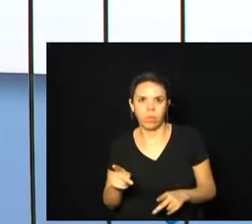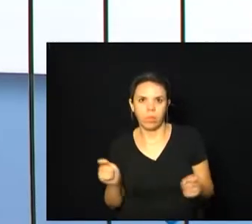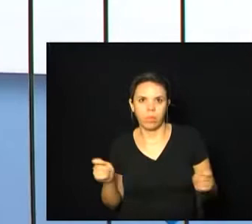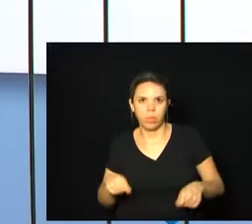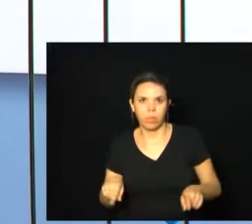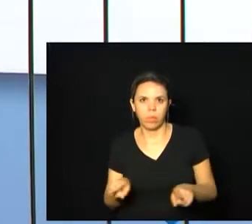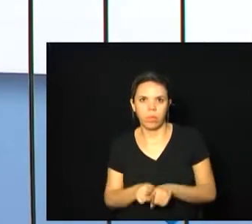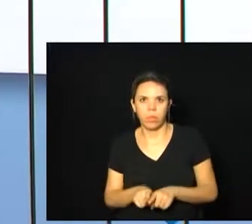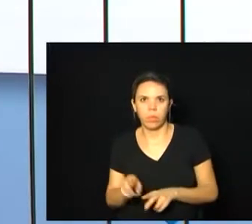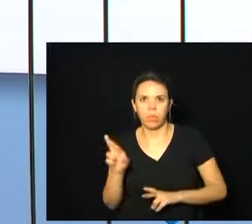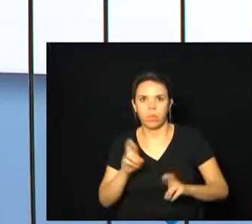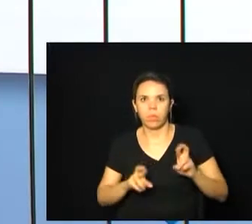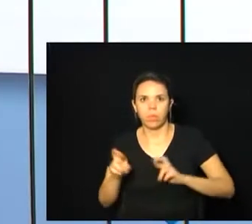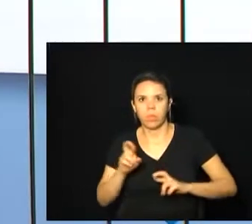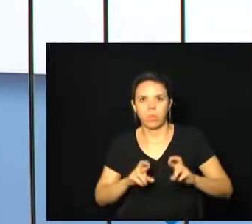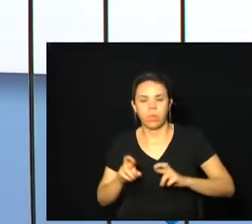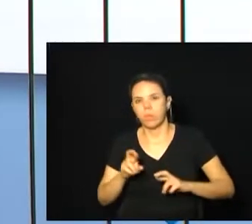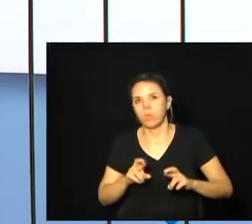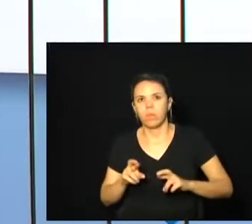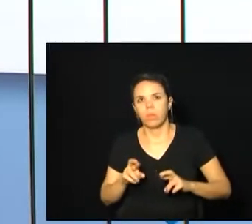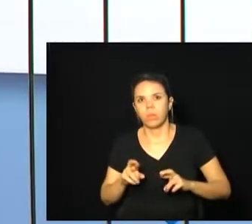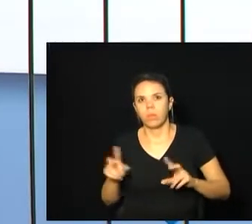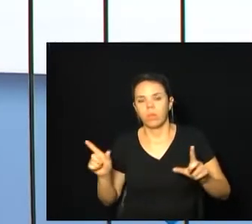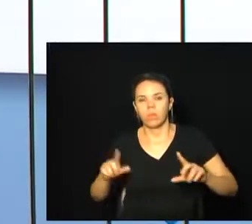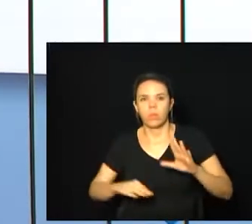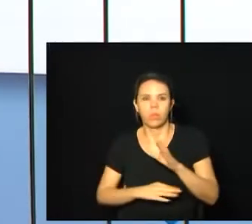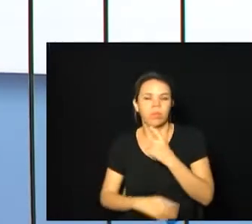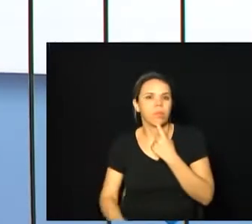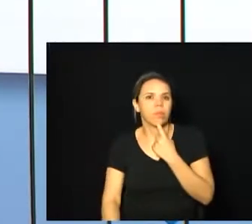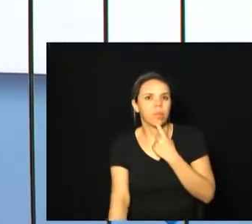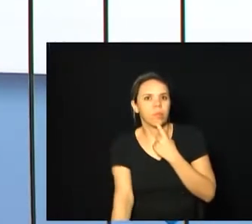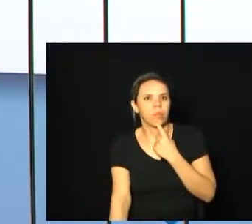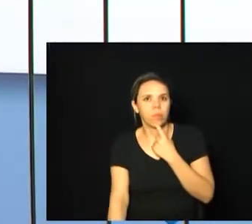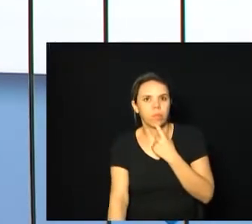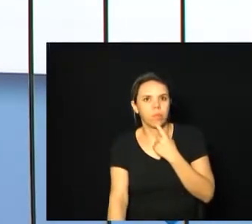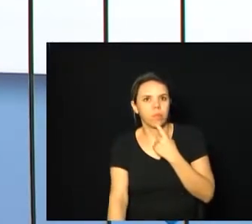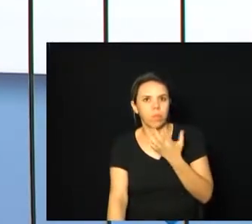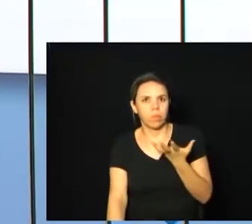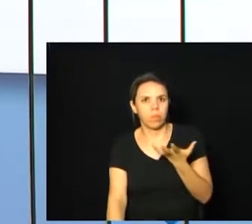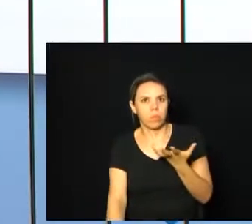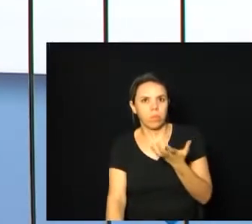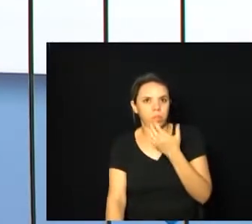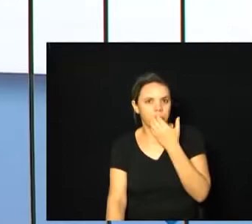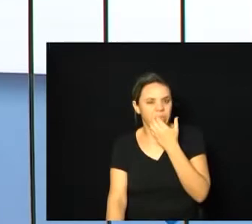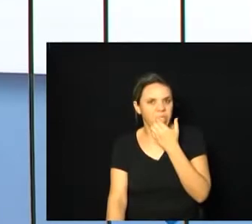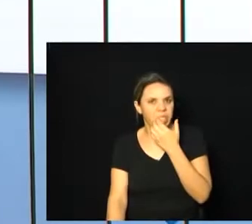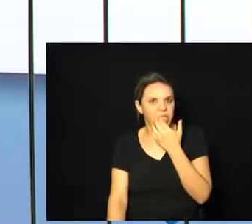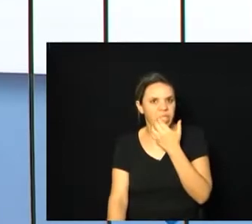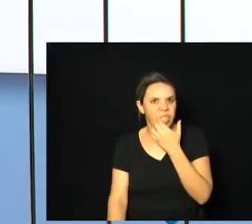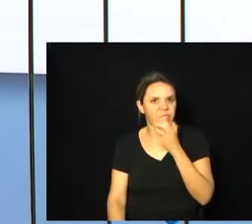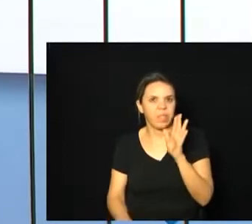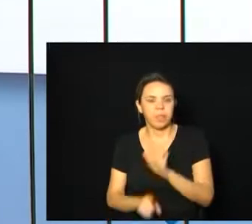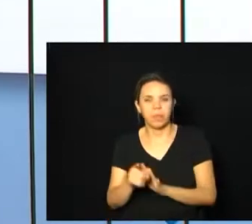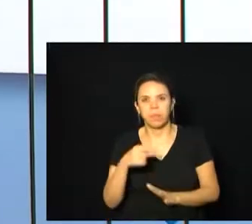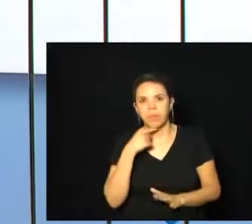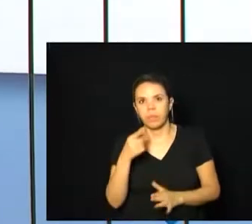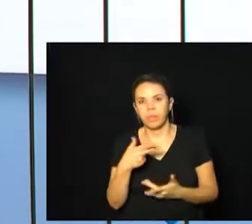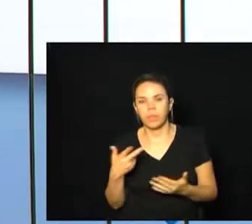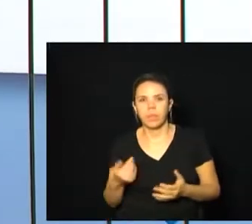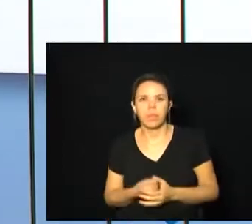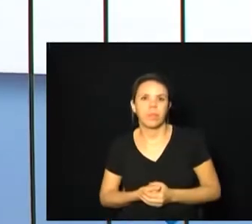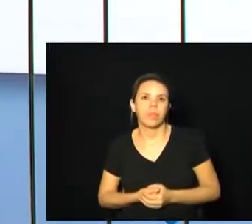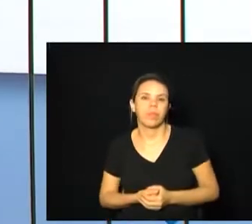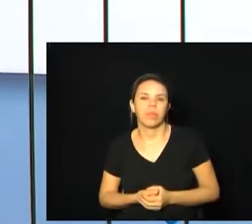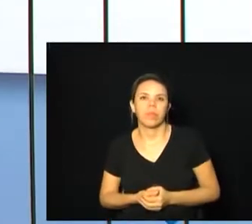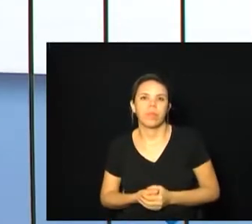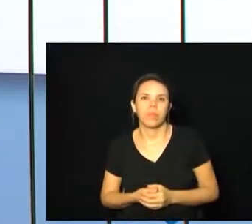também pode conferir através da TV Câmara Campinas. E se quiser participar com perguntas e ponderações,